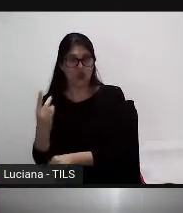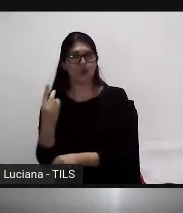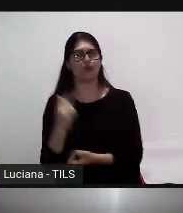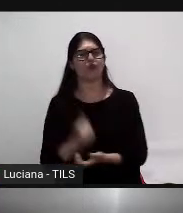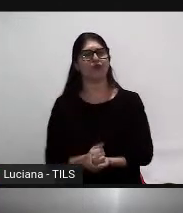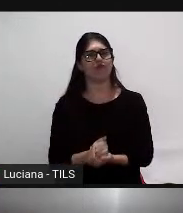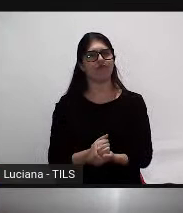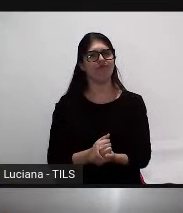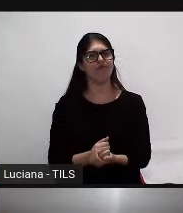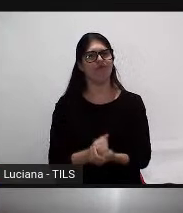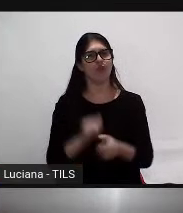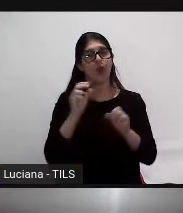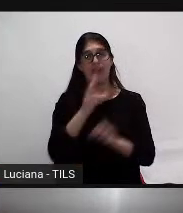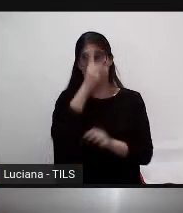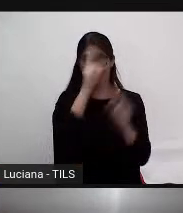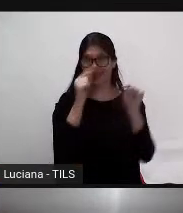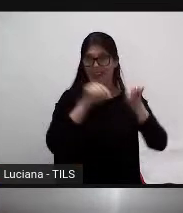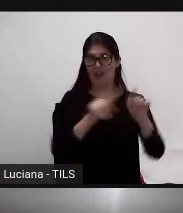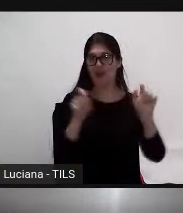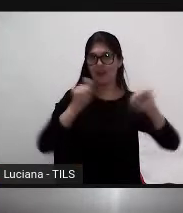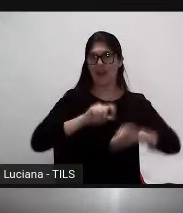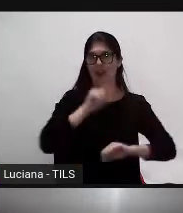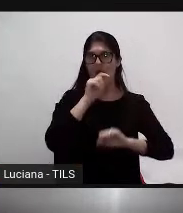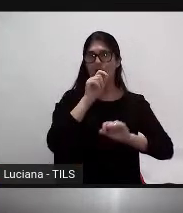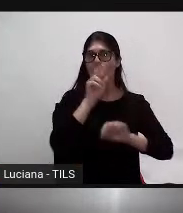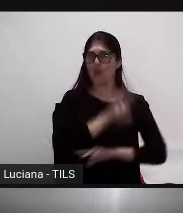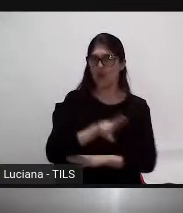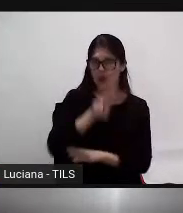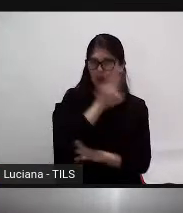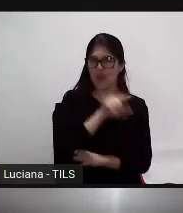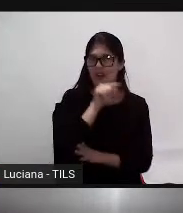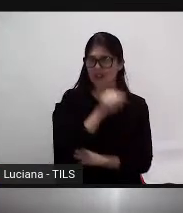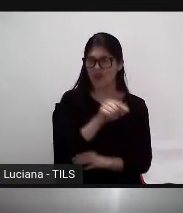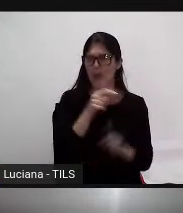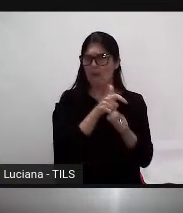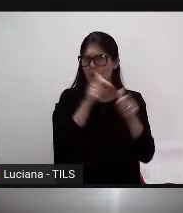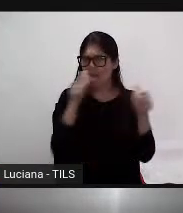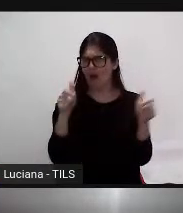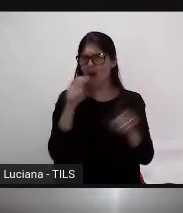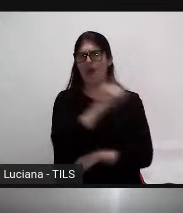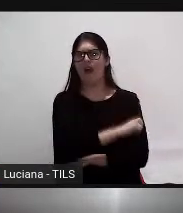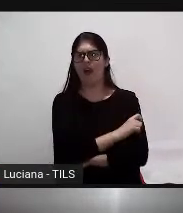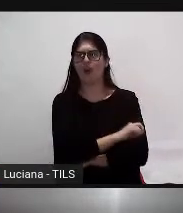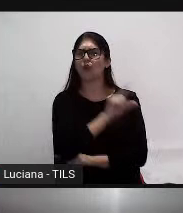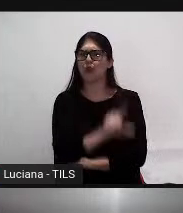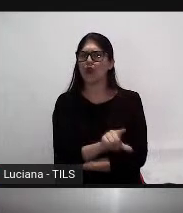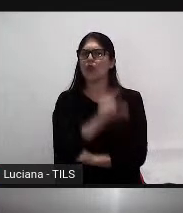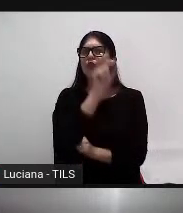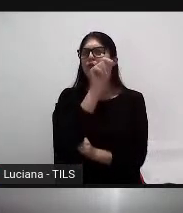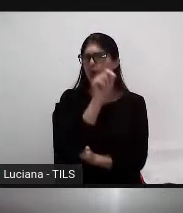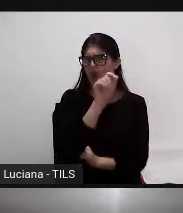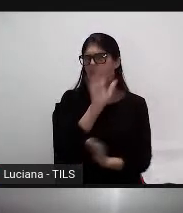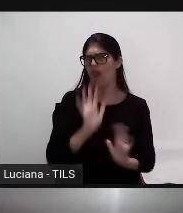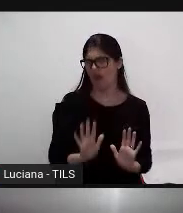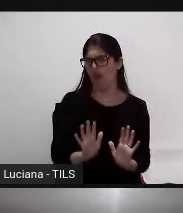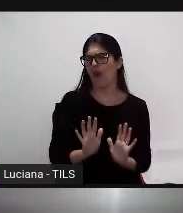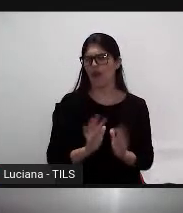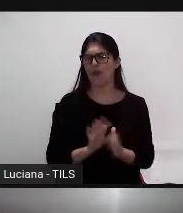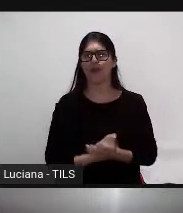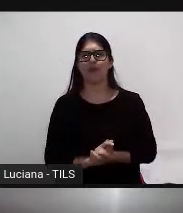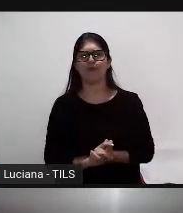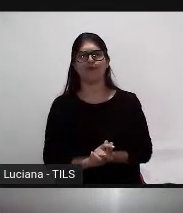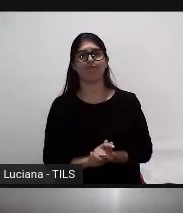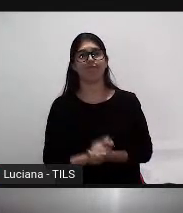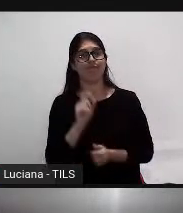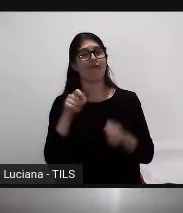poderão adotar. A grande maioria dos estudantes desses cursos adotaram, nem todos, né, mas a grande maioria, e eles